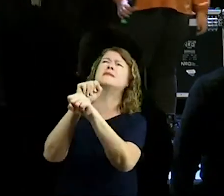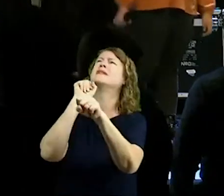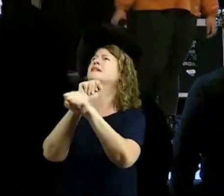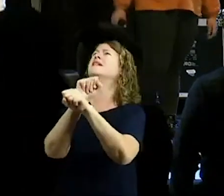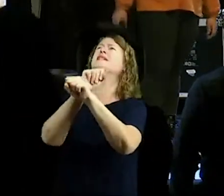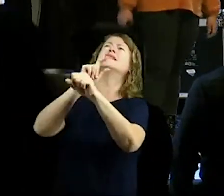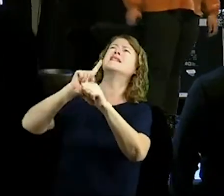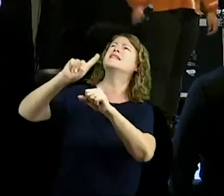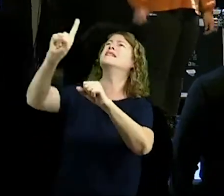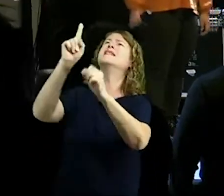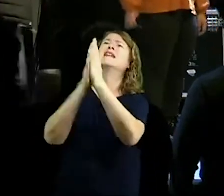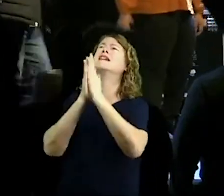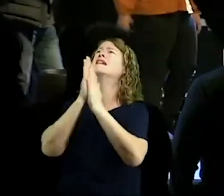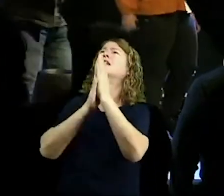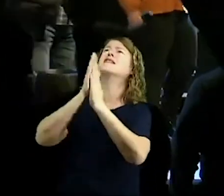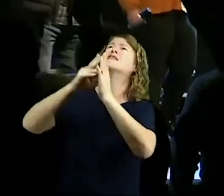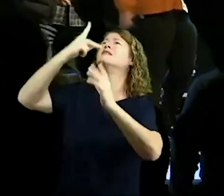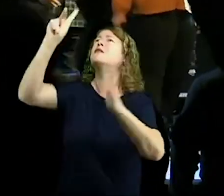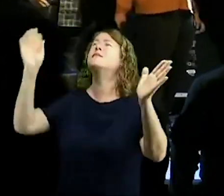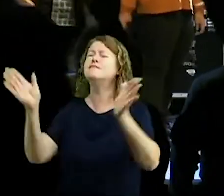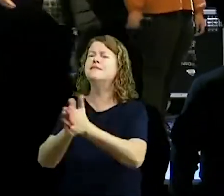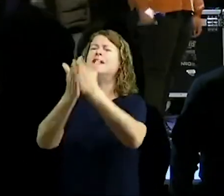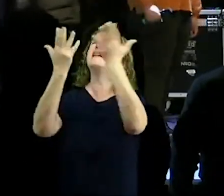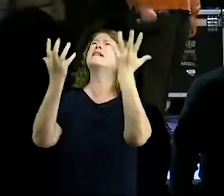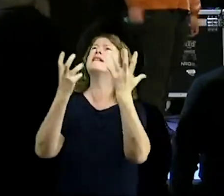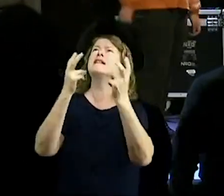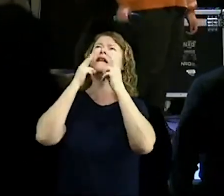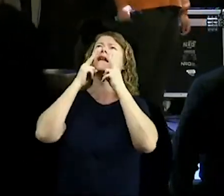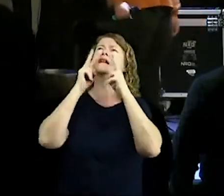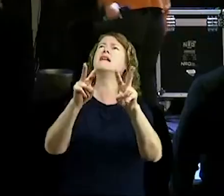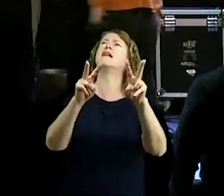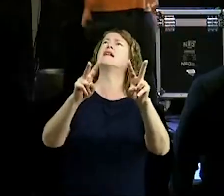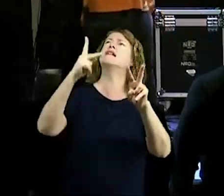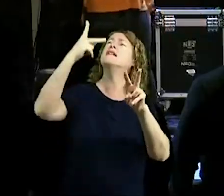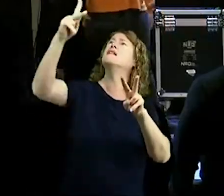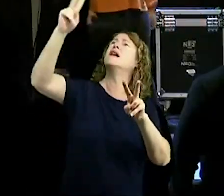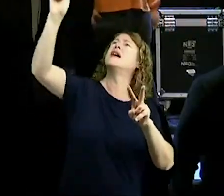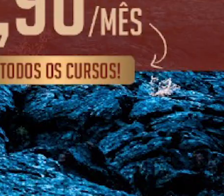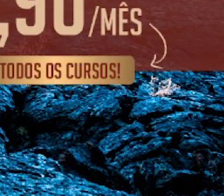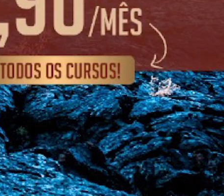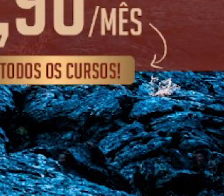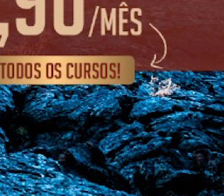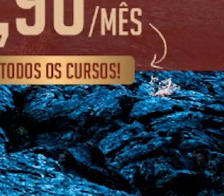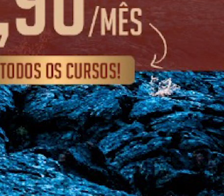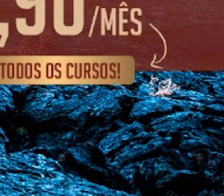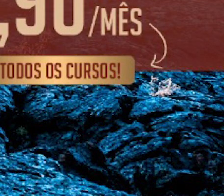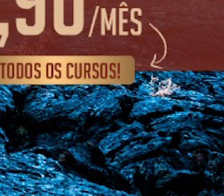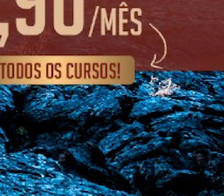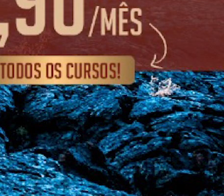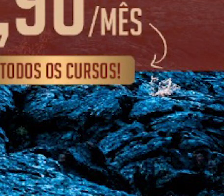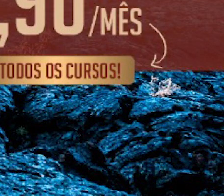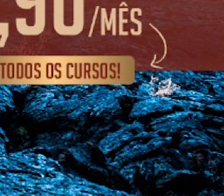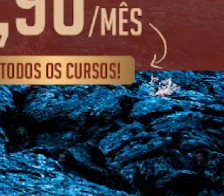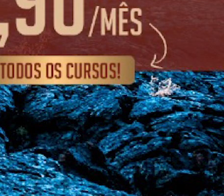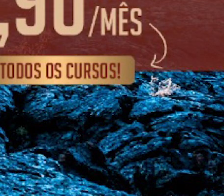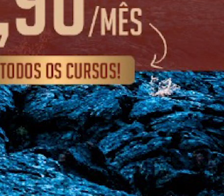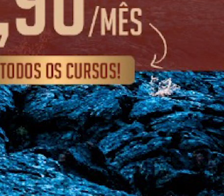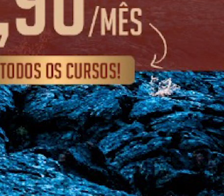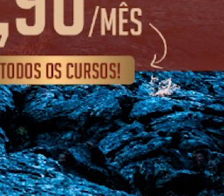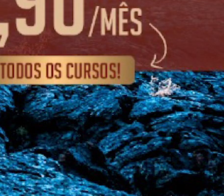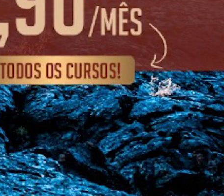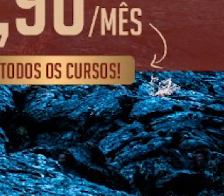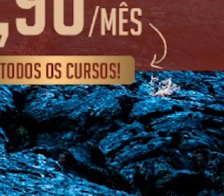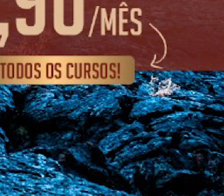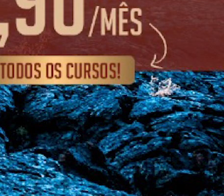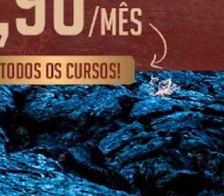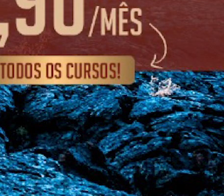Deus, o teu milagre. Esperamos a resposta do céu. E declaramos